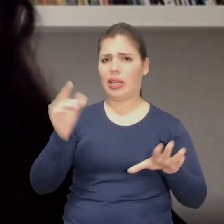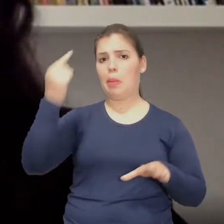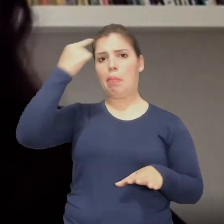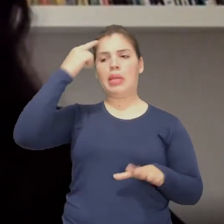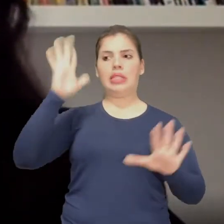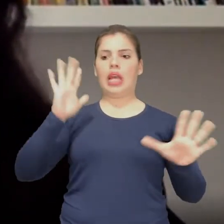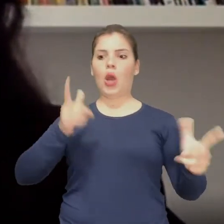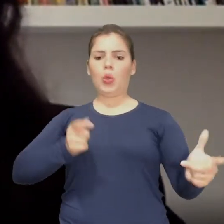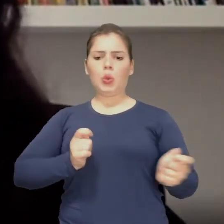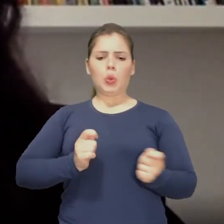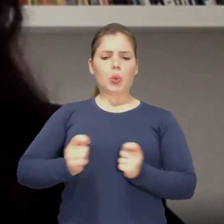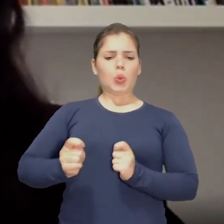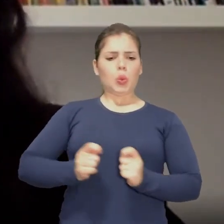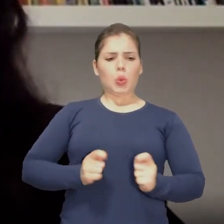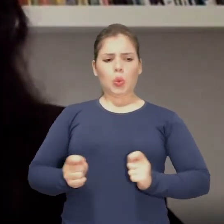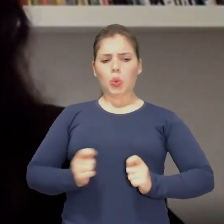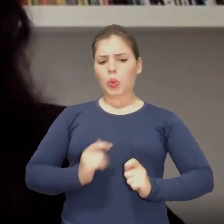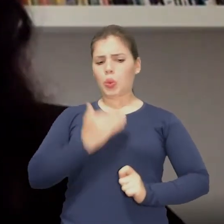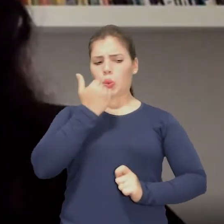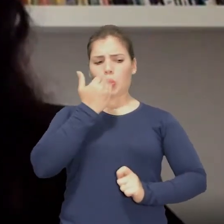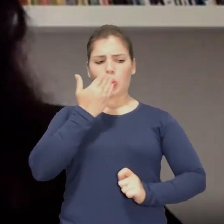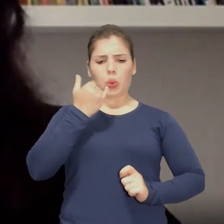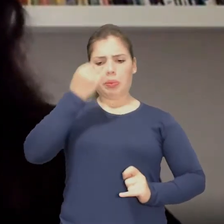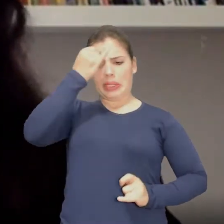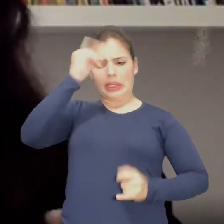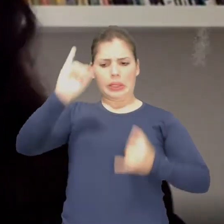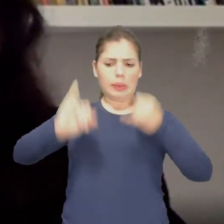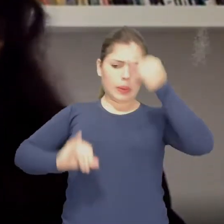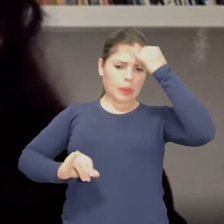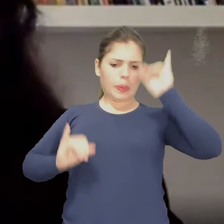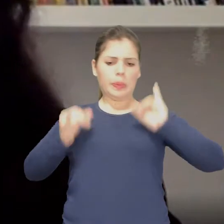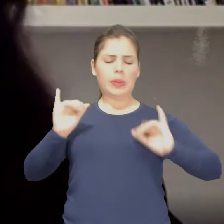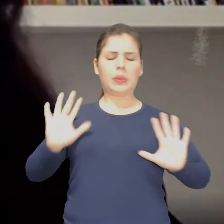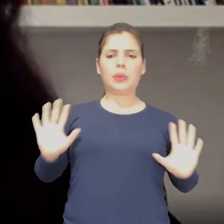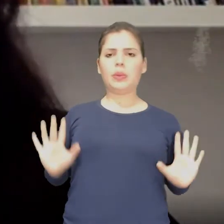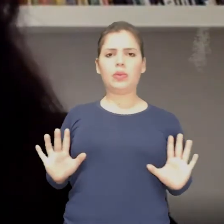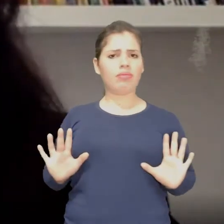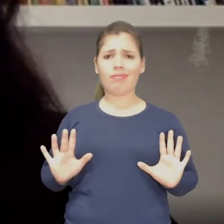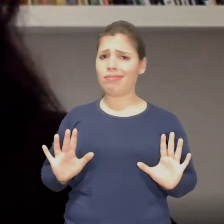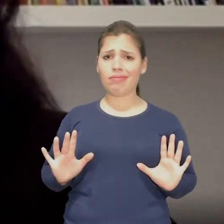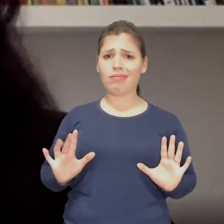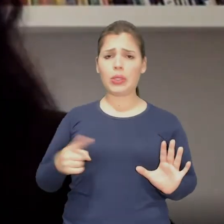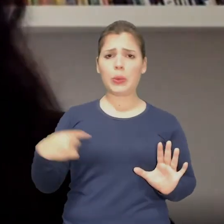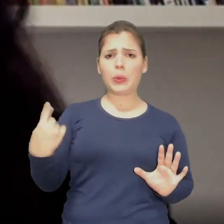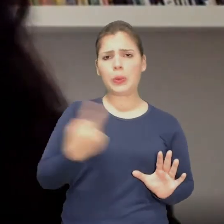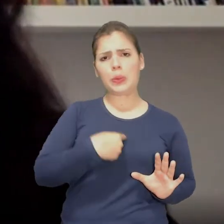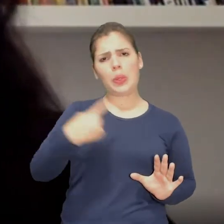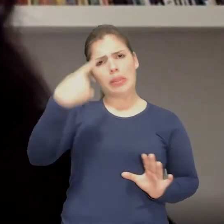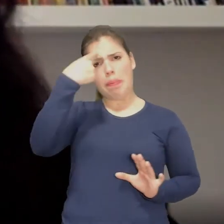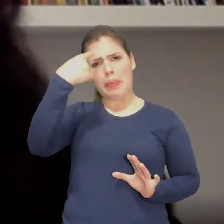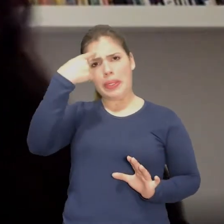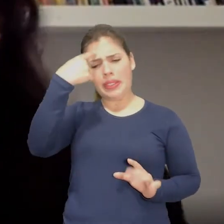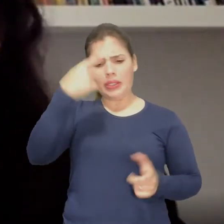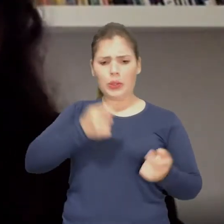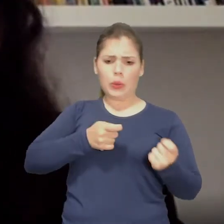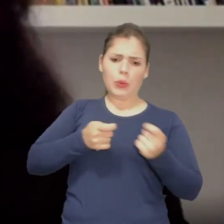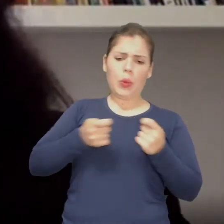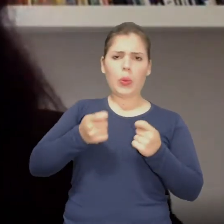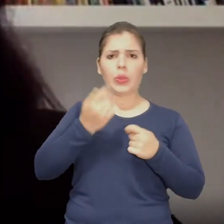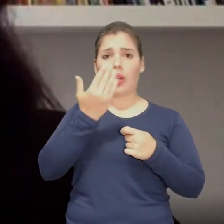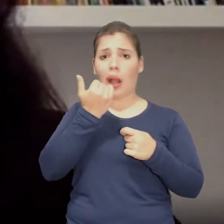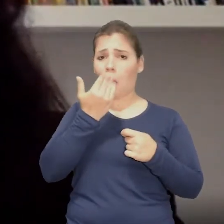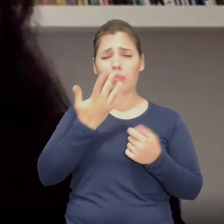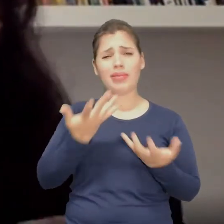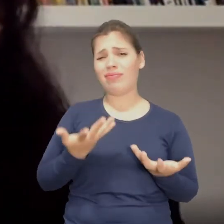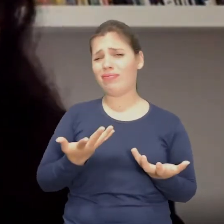esquecer da ideia de controlar a alimentação. Então, assim, a gente não deve pensar em controlar a